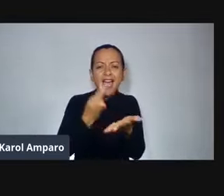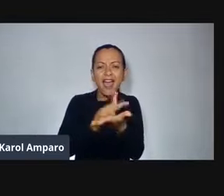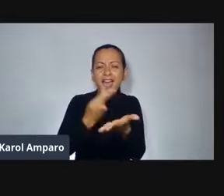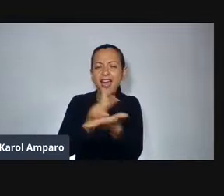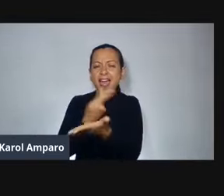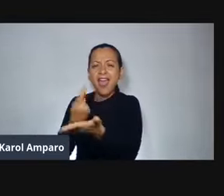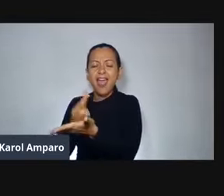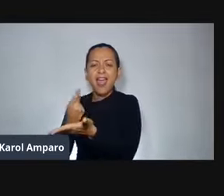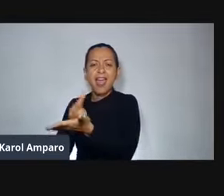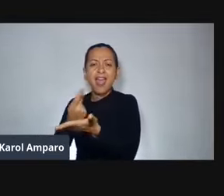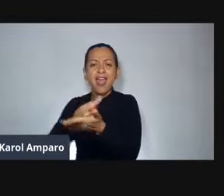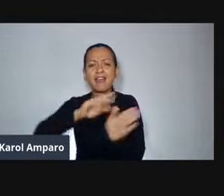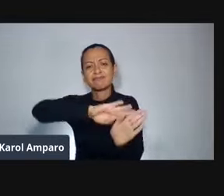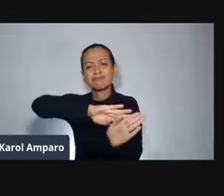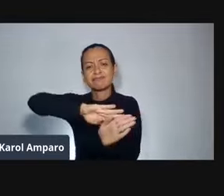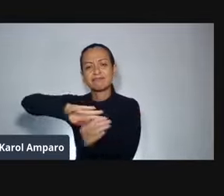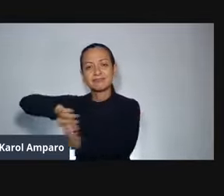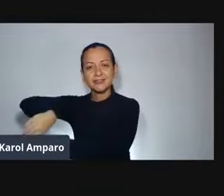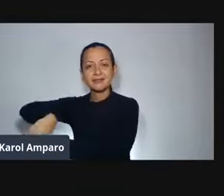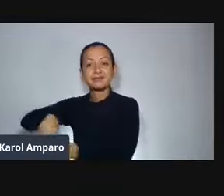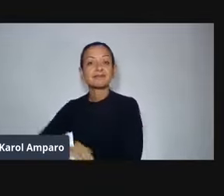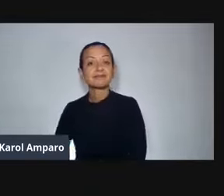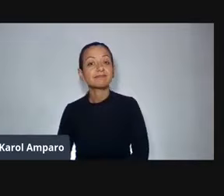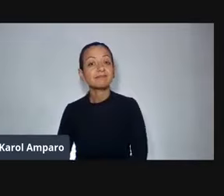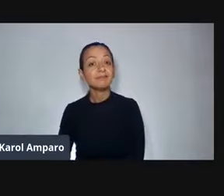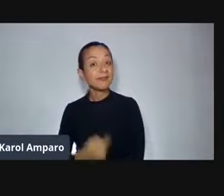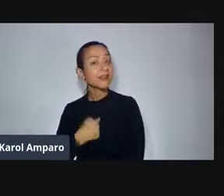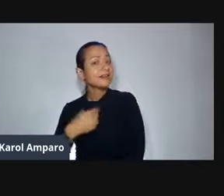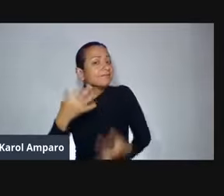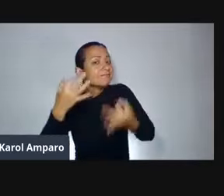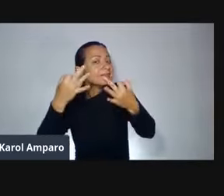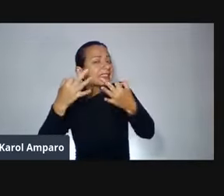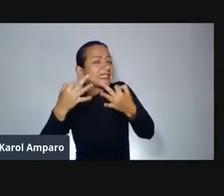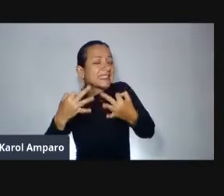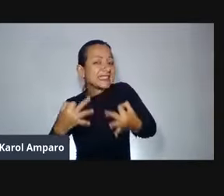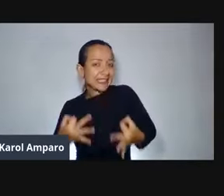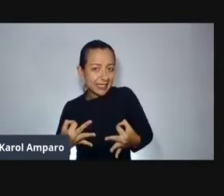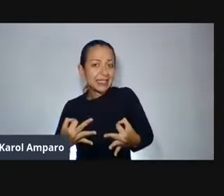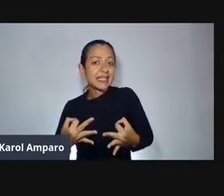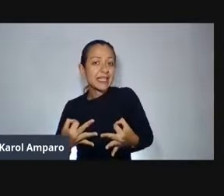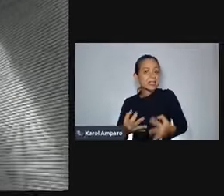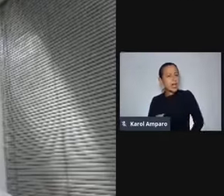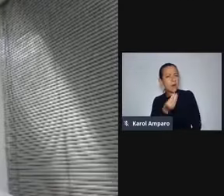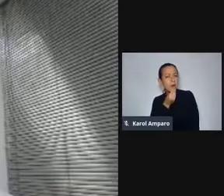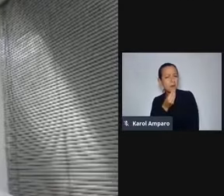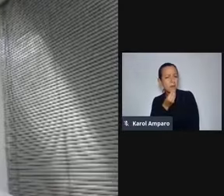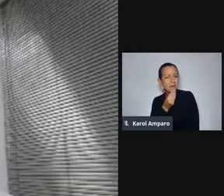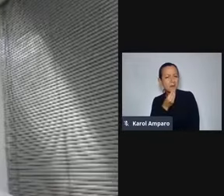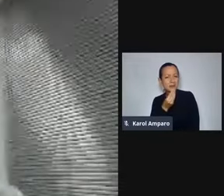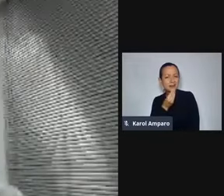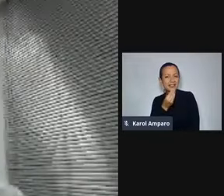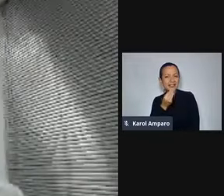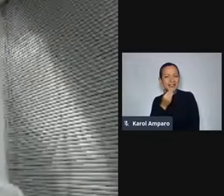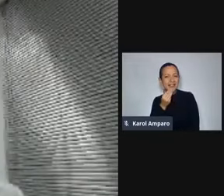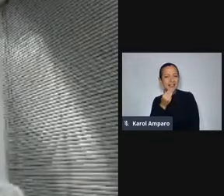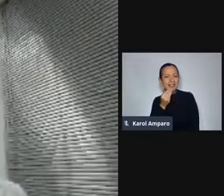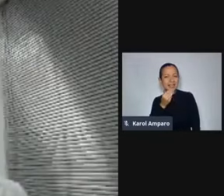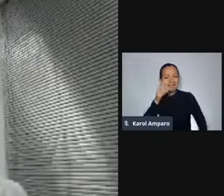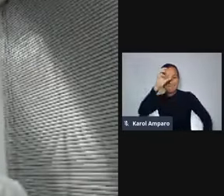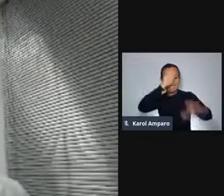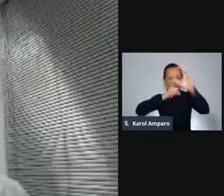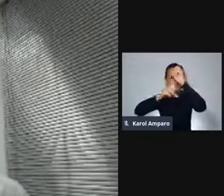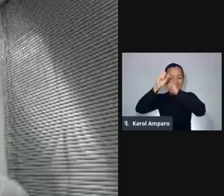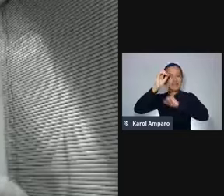certeza que vai ser uma possibilidade ímpar de um crescimento mais primordial para cada